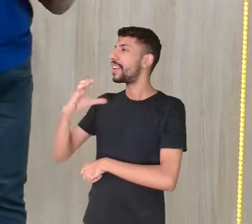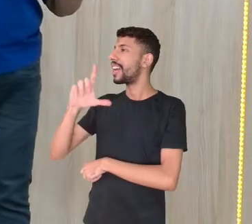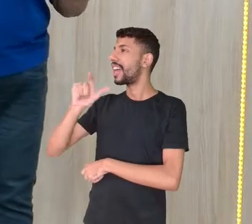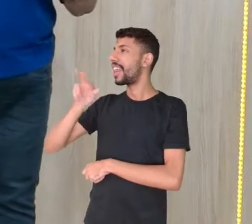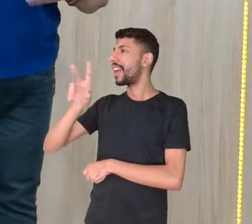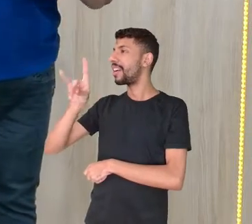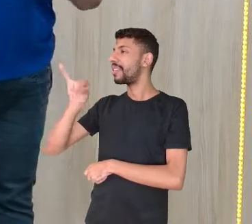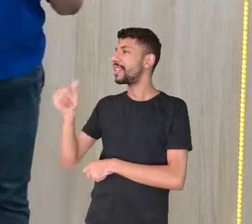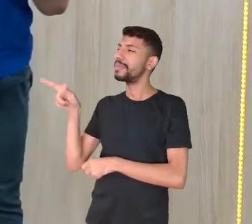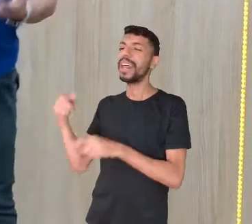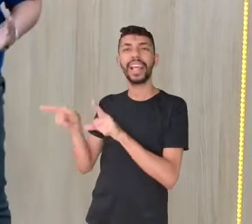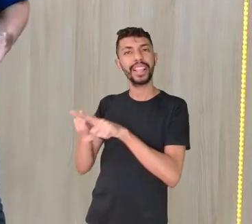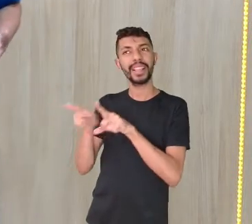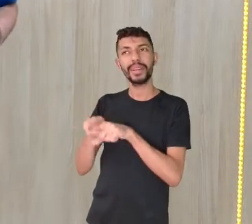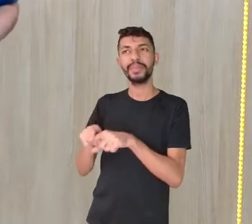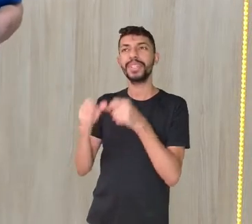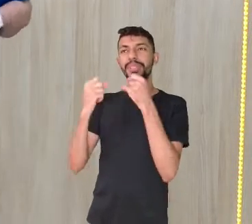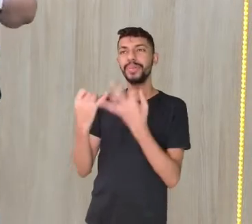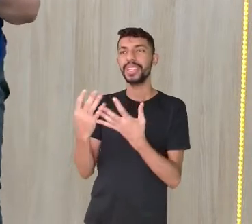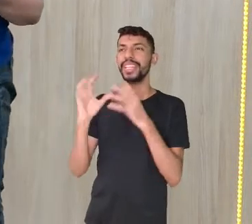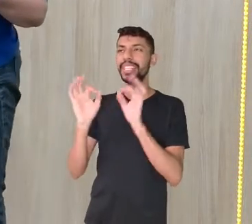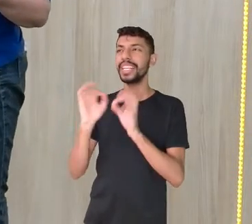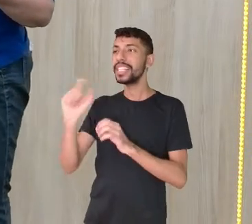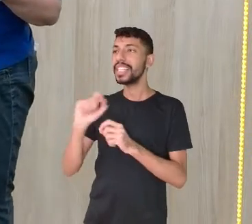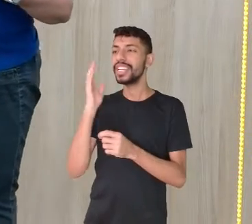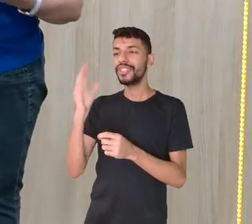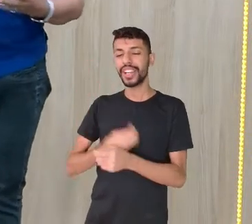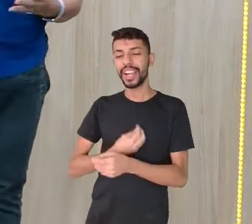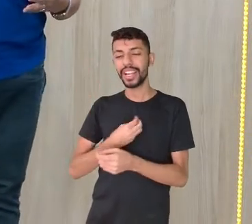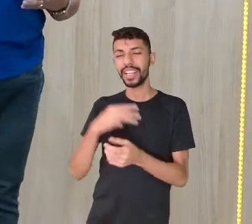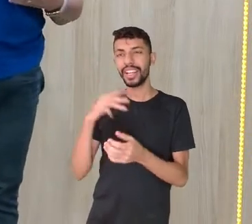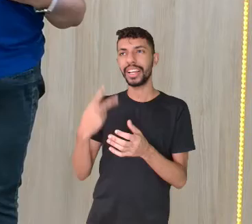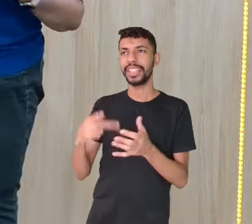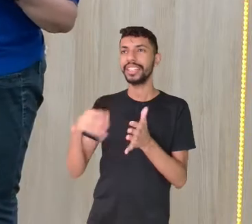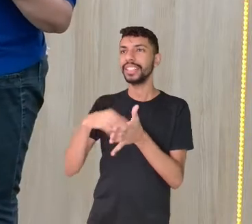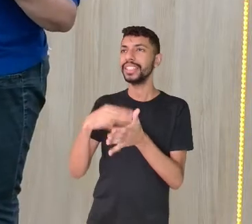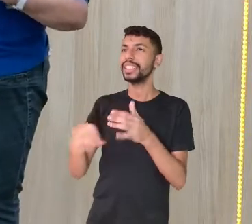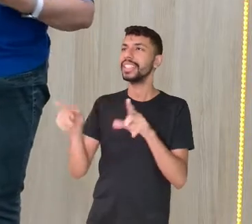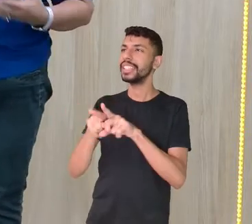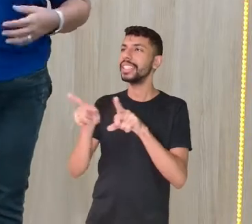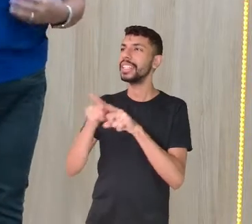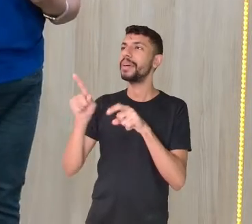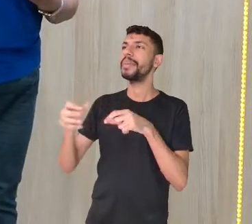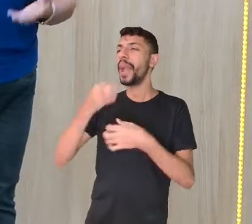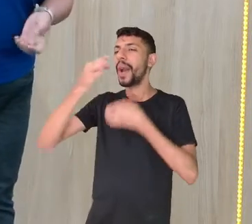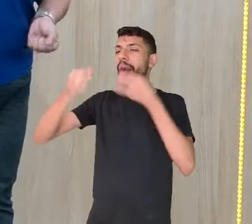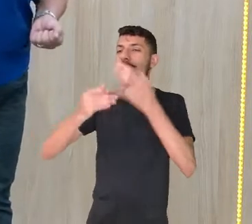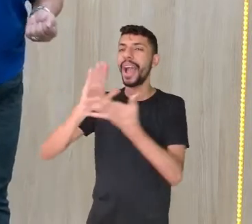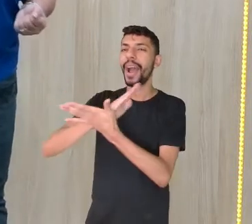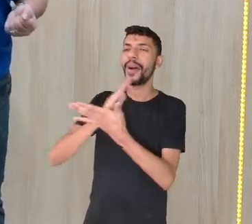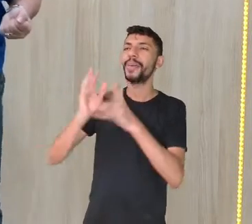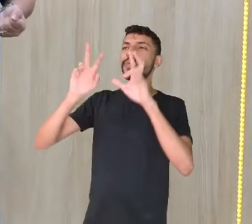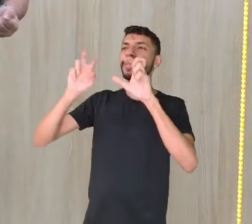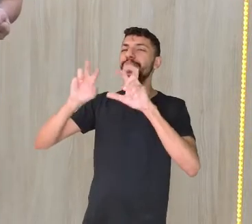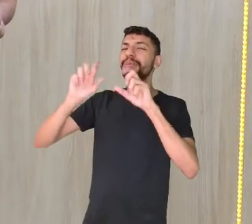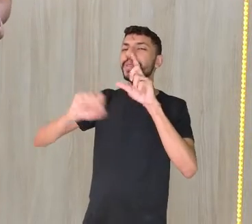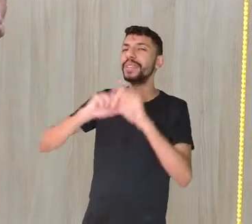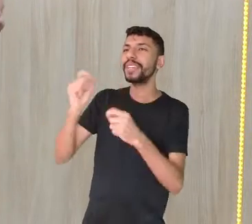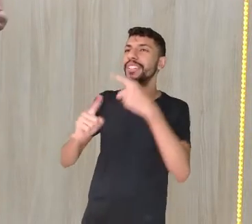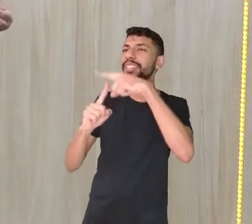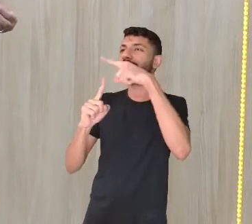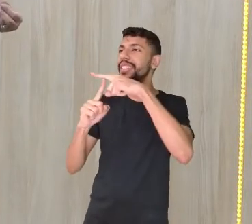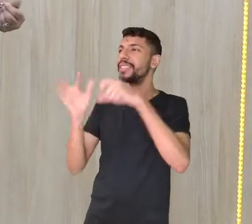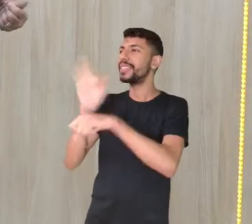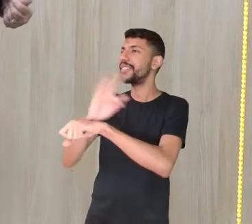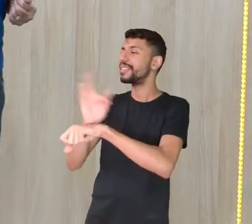professora também falar quem já está presente. E se ela quiser falar fazer algum comentário em relação a esse tipo de